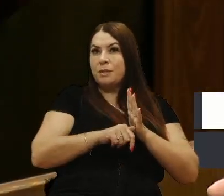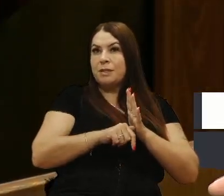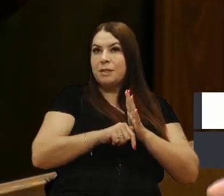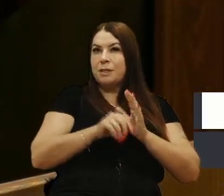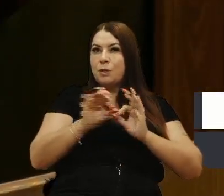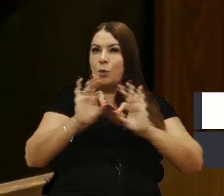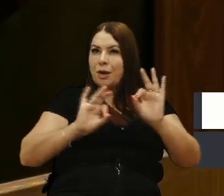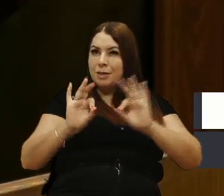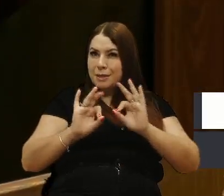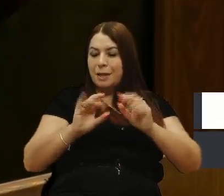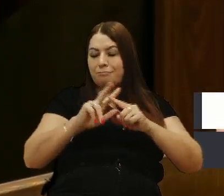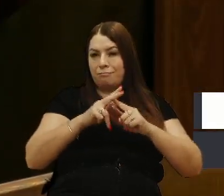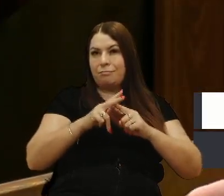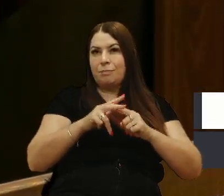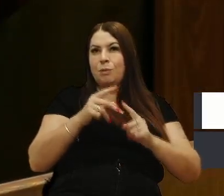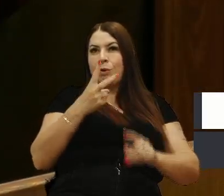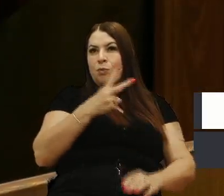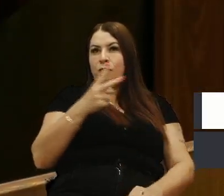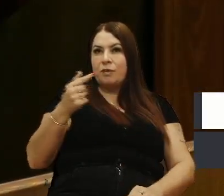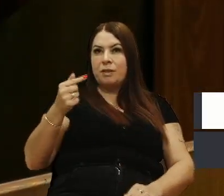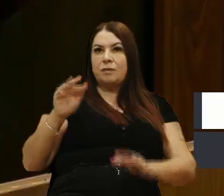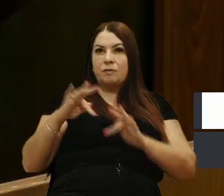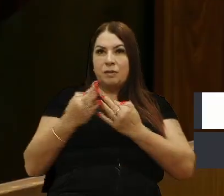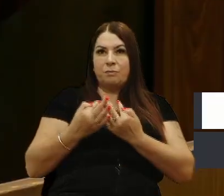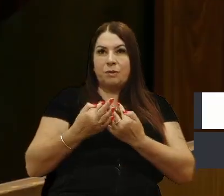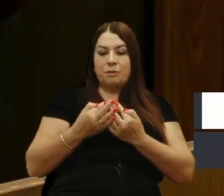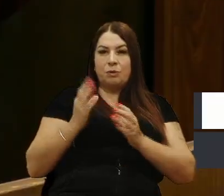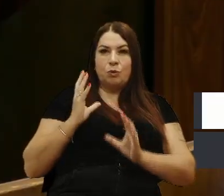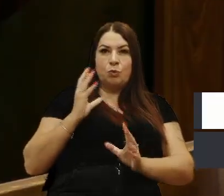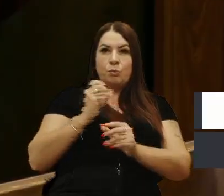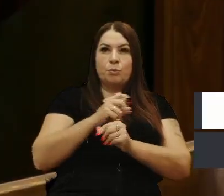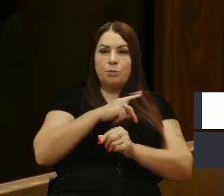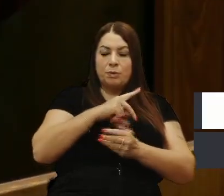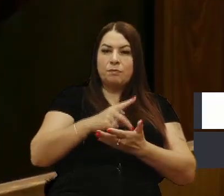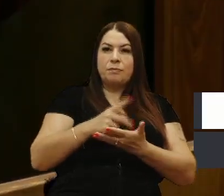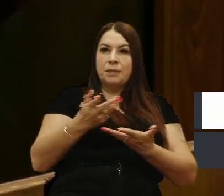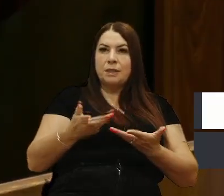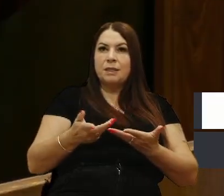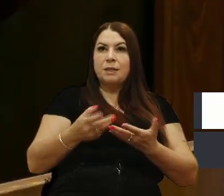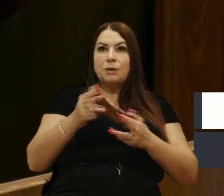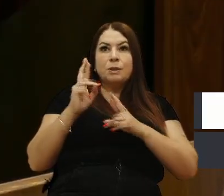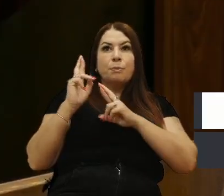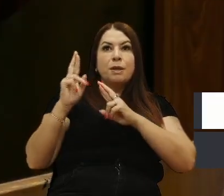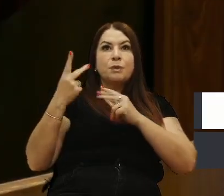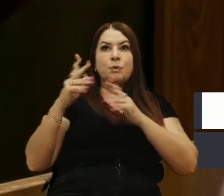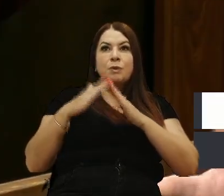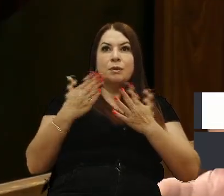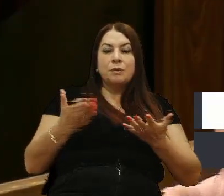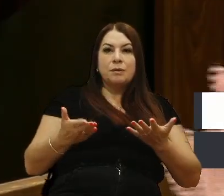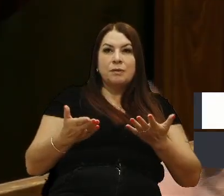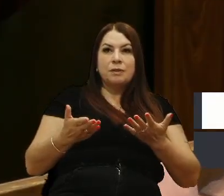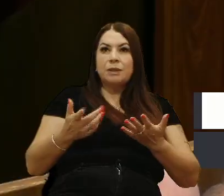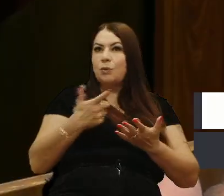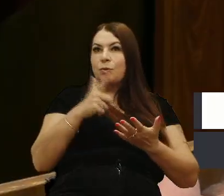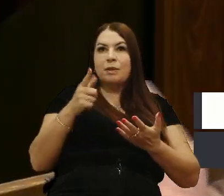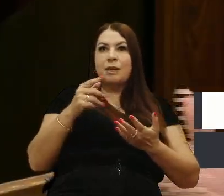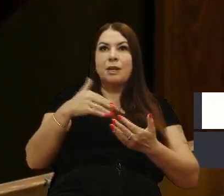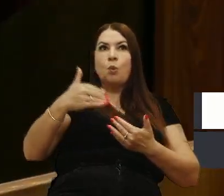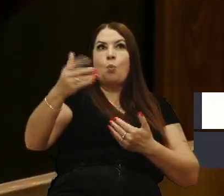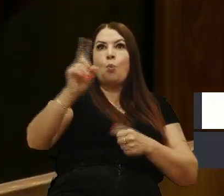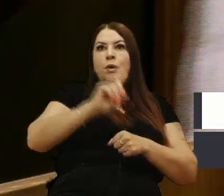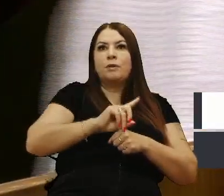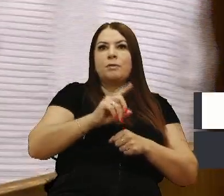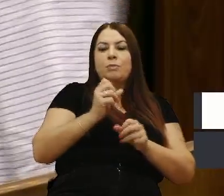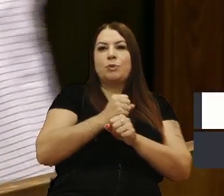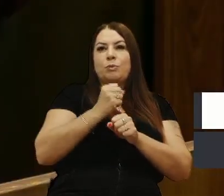remediar, porque agora são 227 famílias, para concluir, senhor presidente, que estão com a esperança da sua casa e a gente não tem nem previsão